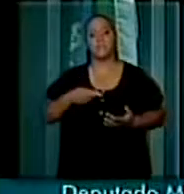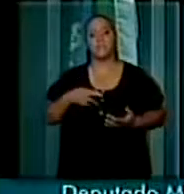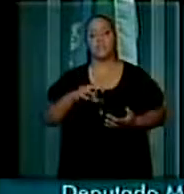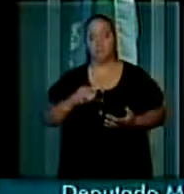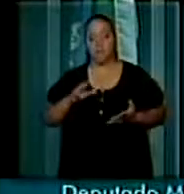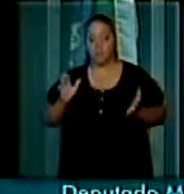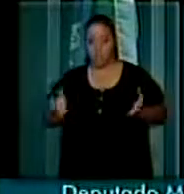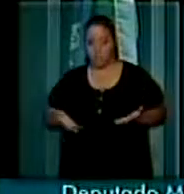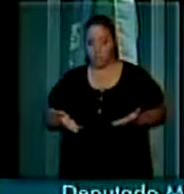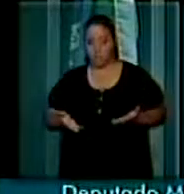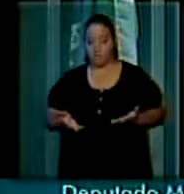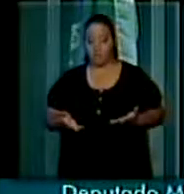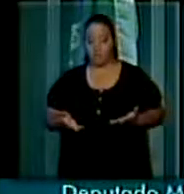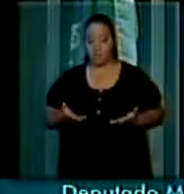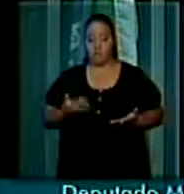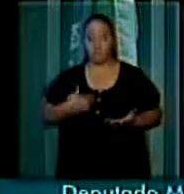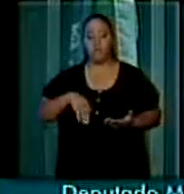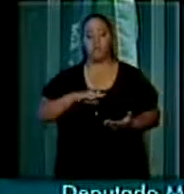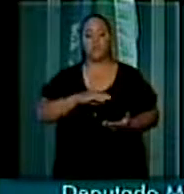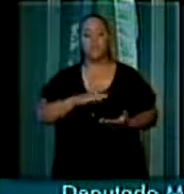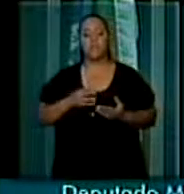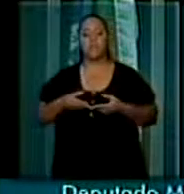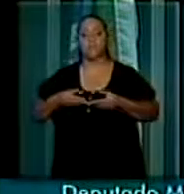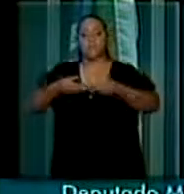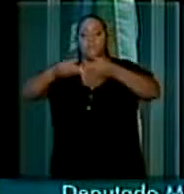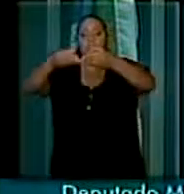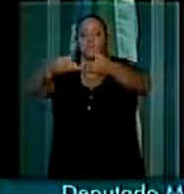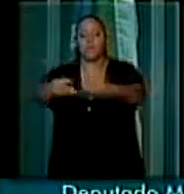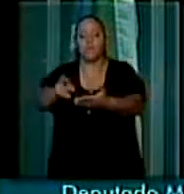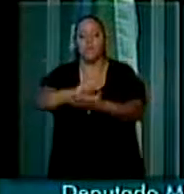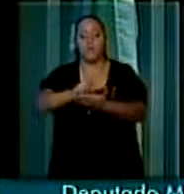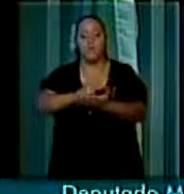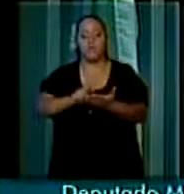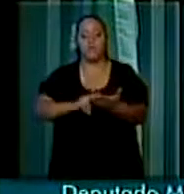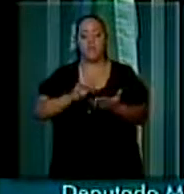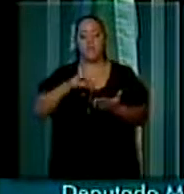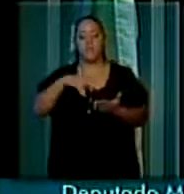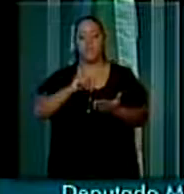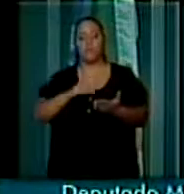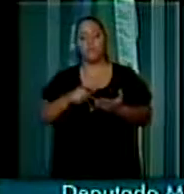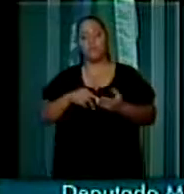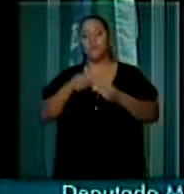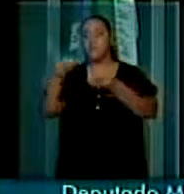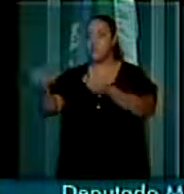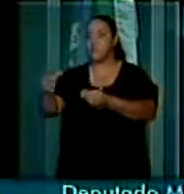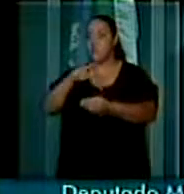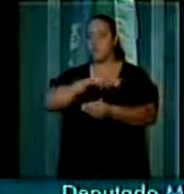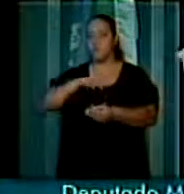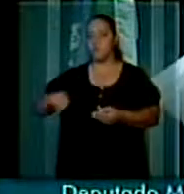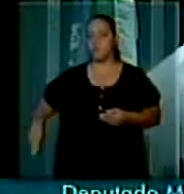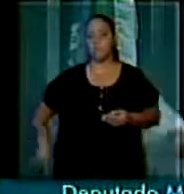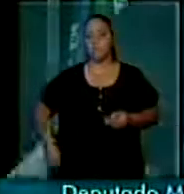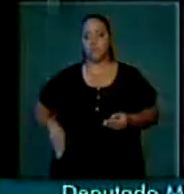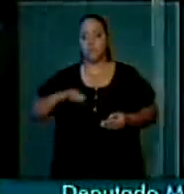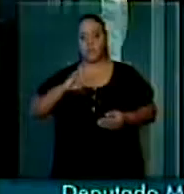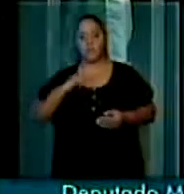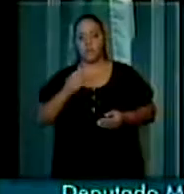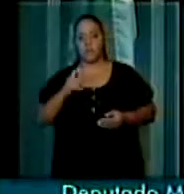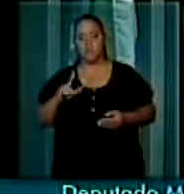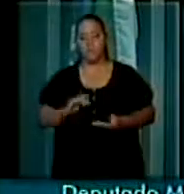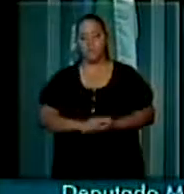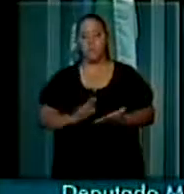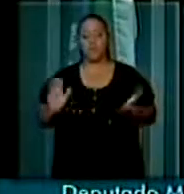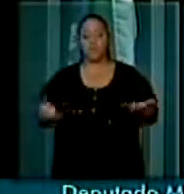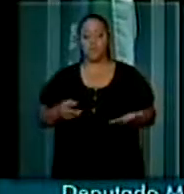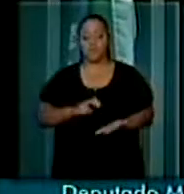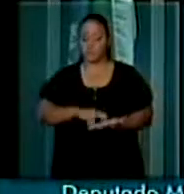hoje, nós entregaríamos o relatório final a Sua Excelência Presidente Michel Temer. Hoje pela